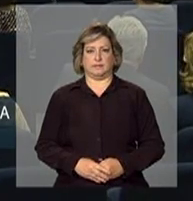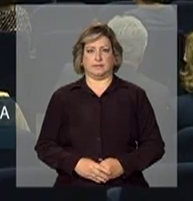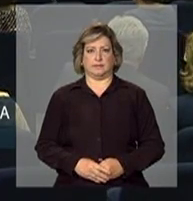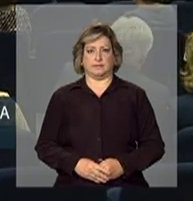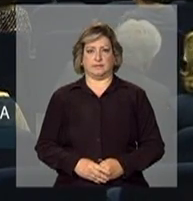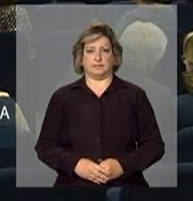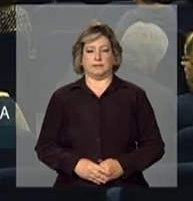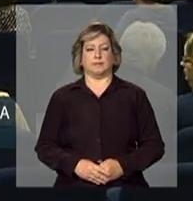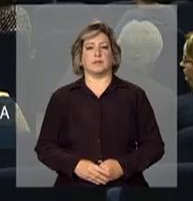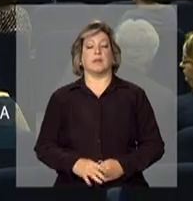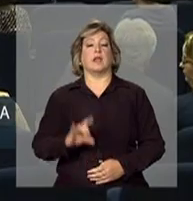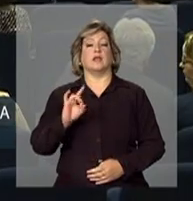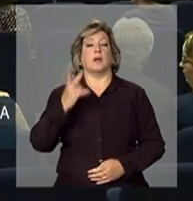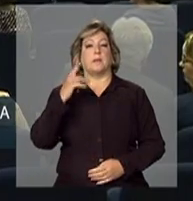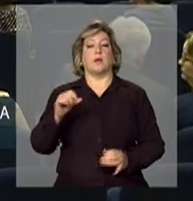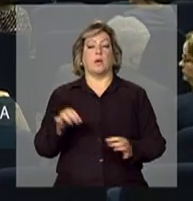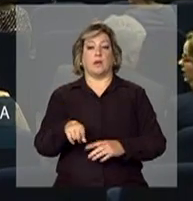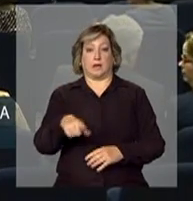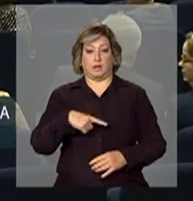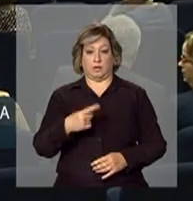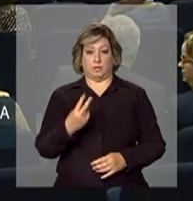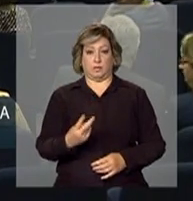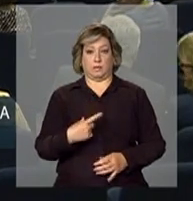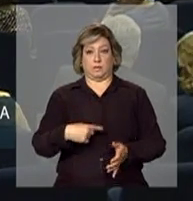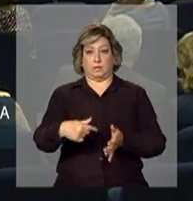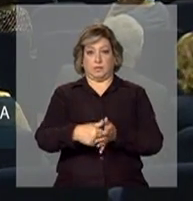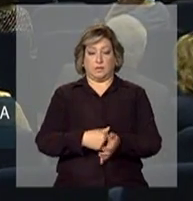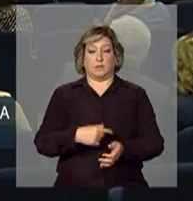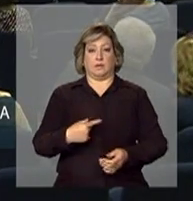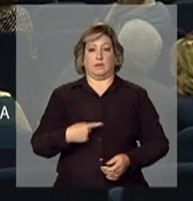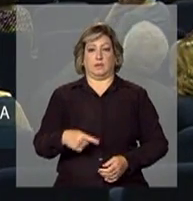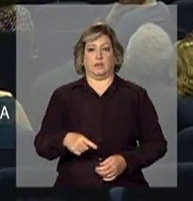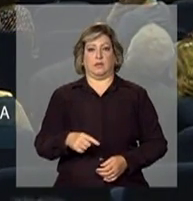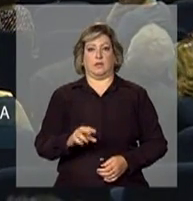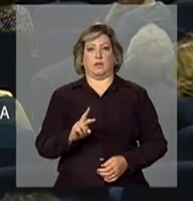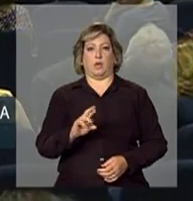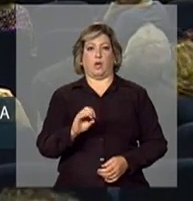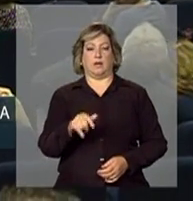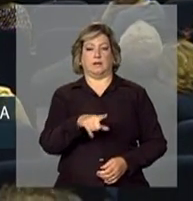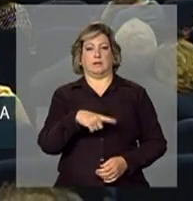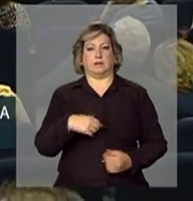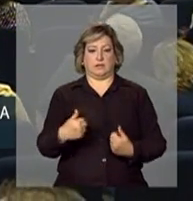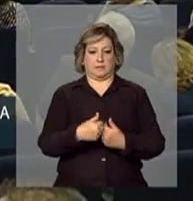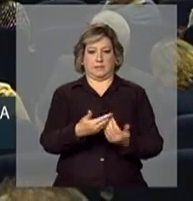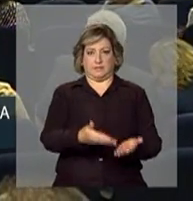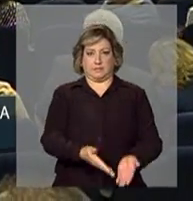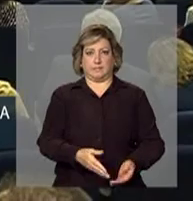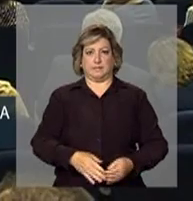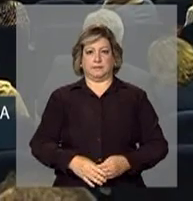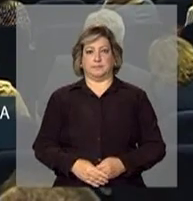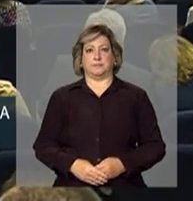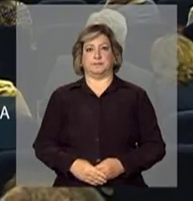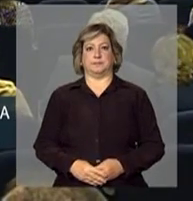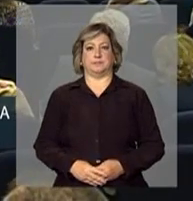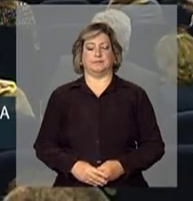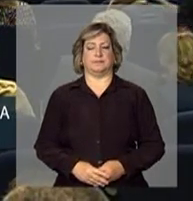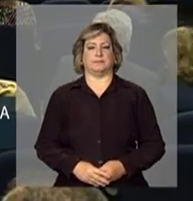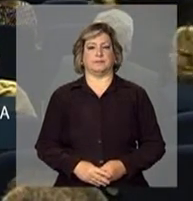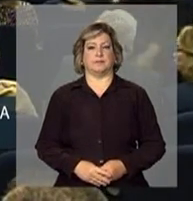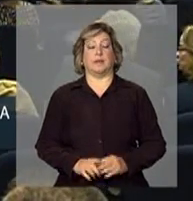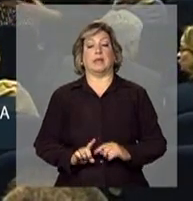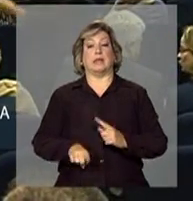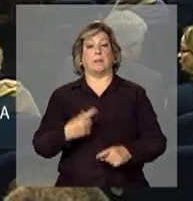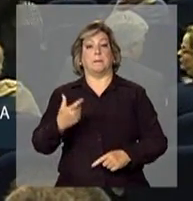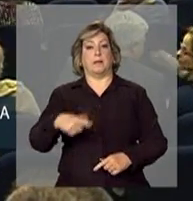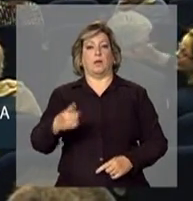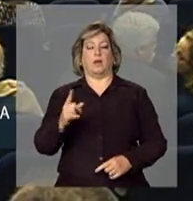Só para concluir, as duas intervenções, dona Rosa, aqui, ó, do lado da Kelly, aqui na primeira fila, por gentileza. Depois tem